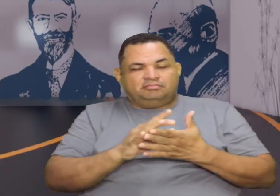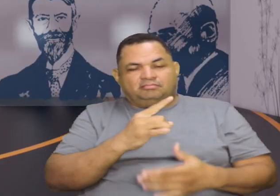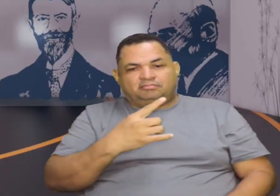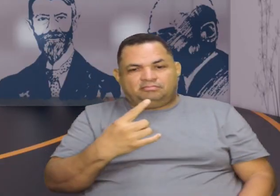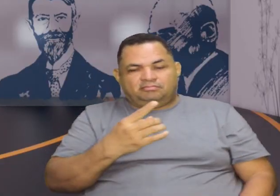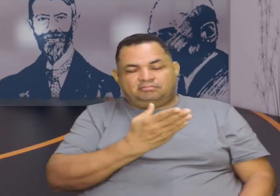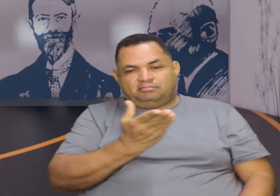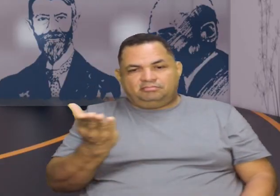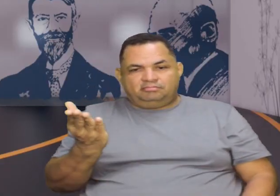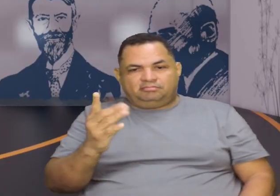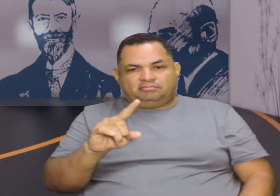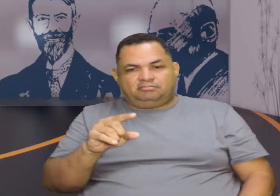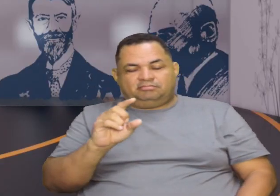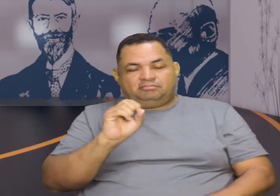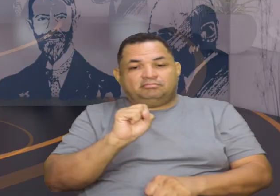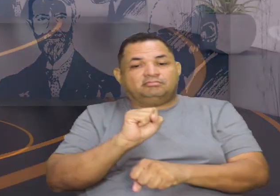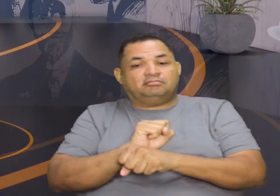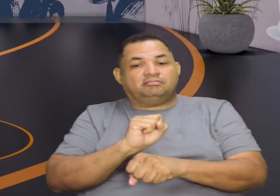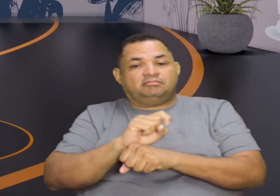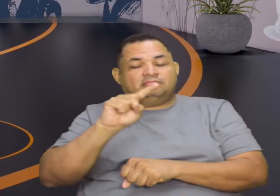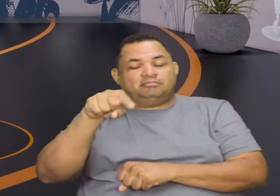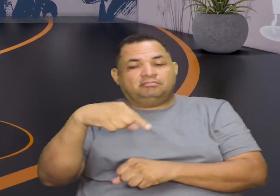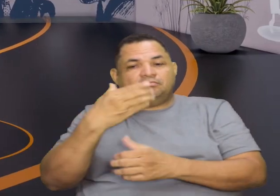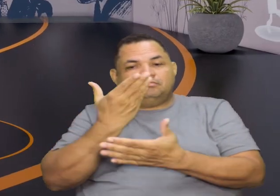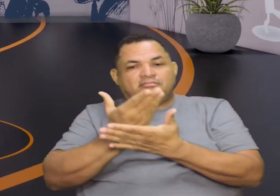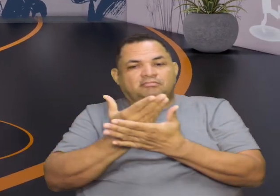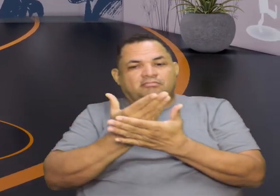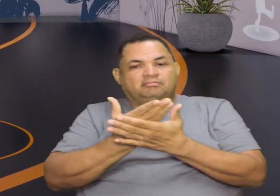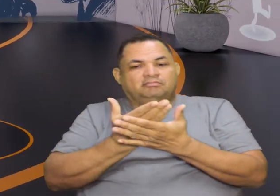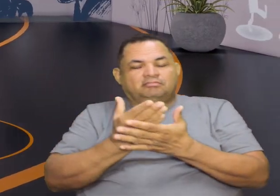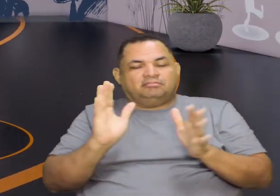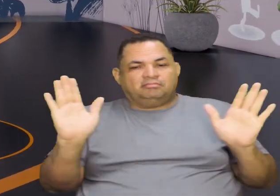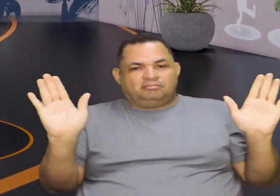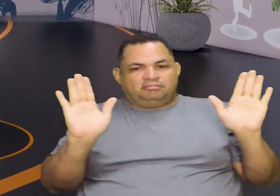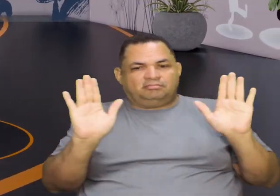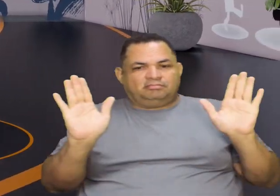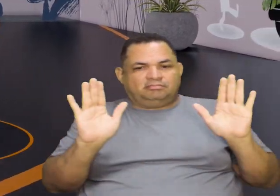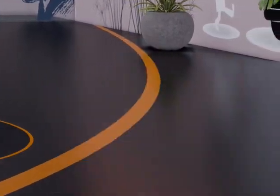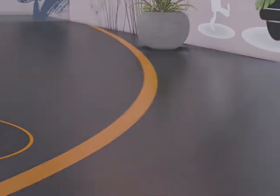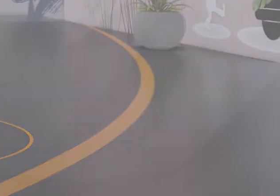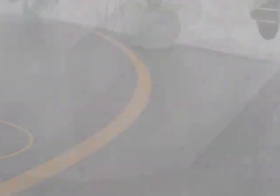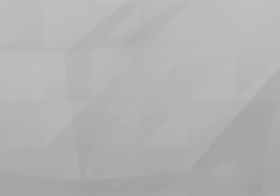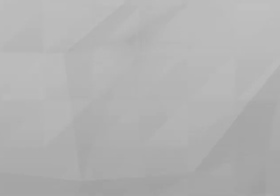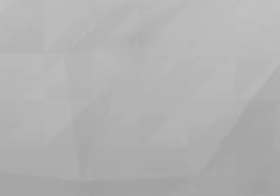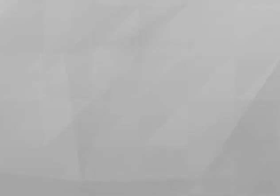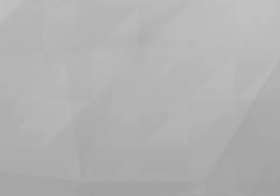vocês e a gente espera vocês na próxima aula. Tchau, tchau!